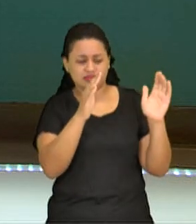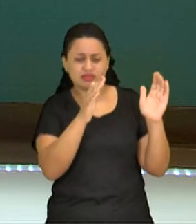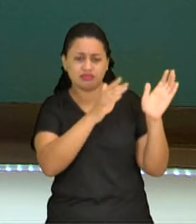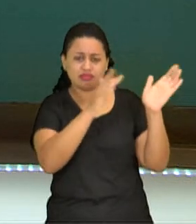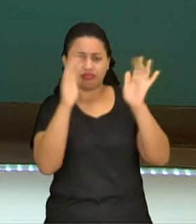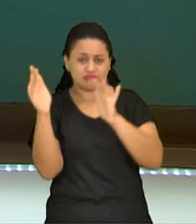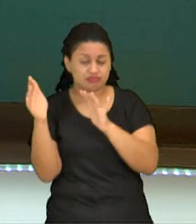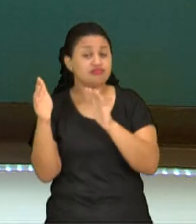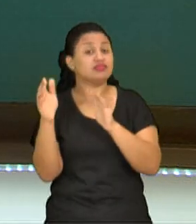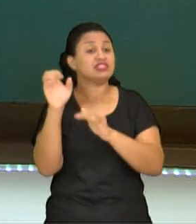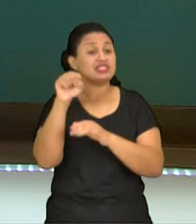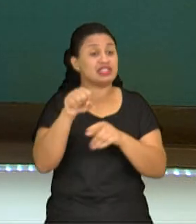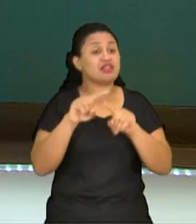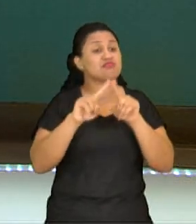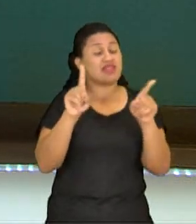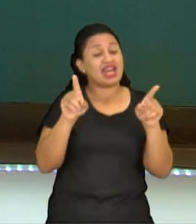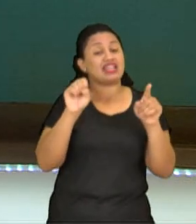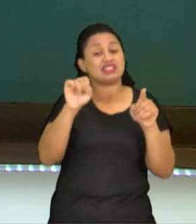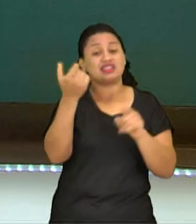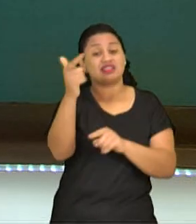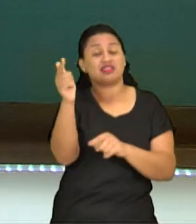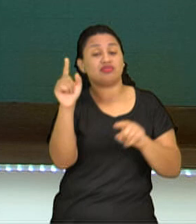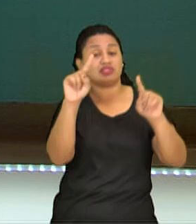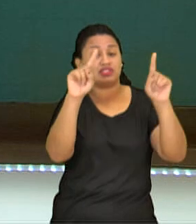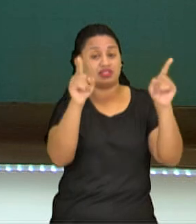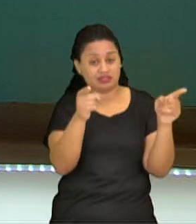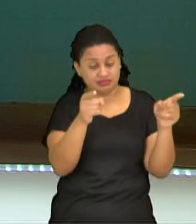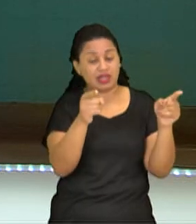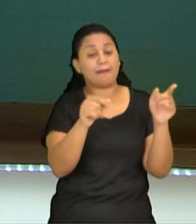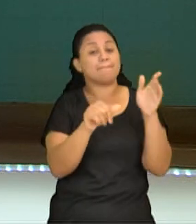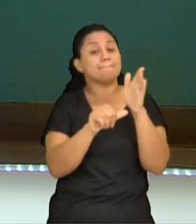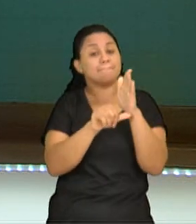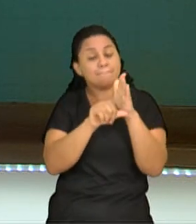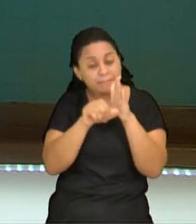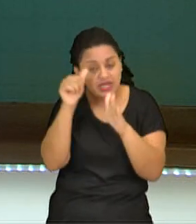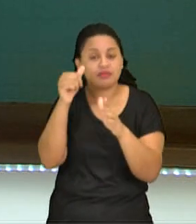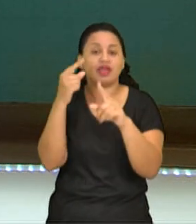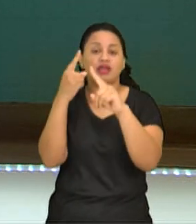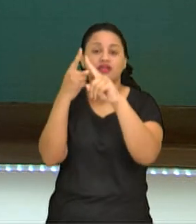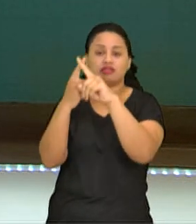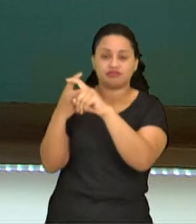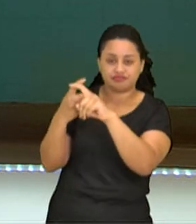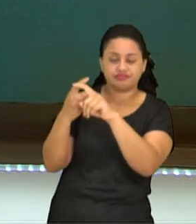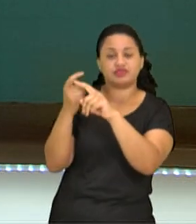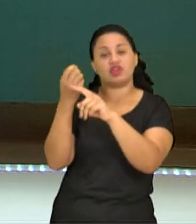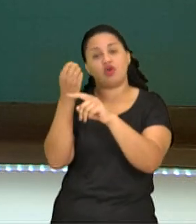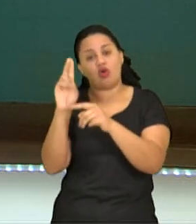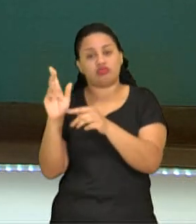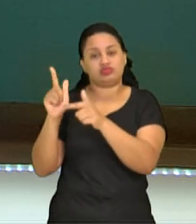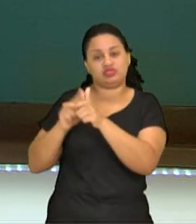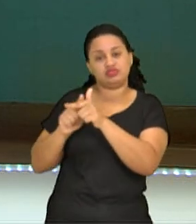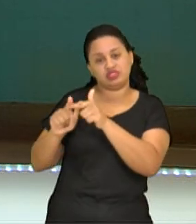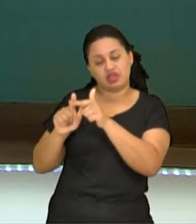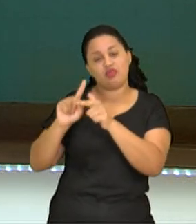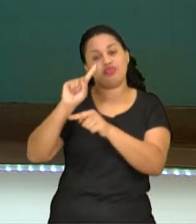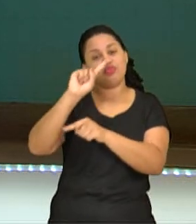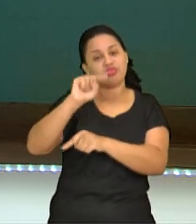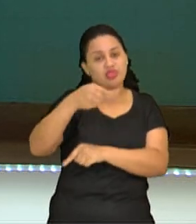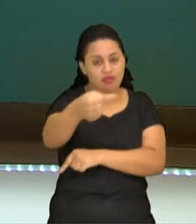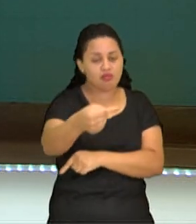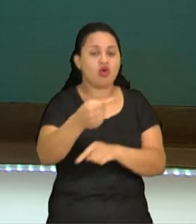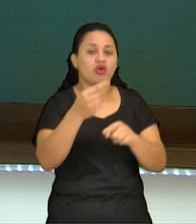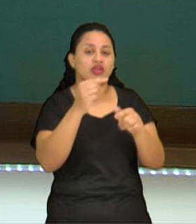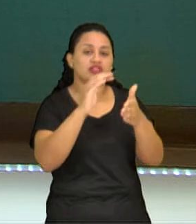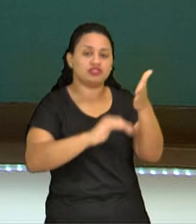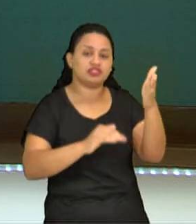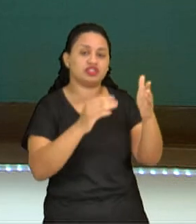na ordem? É, mas quando a gente tem subtração, multiplicação misturado, o que acontece? A gente pega e tem que resolver